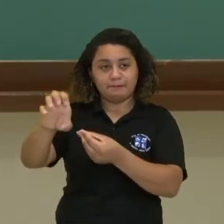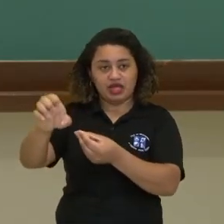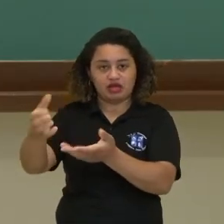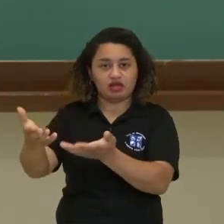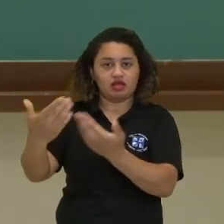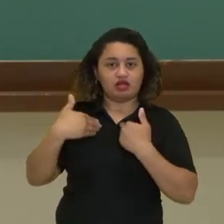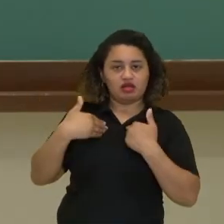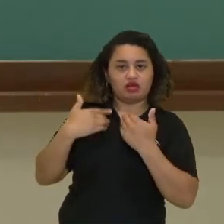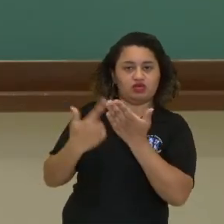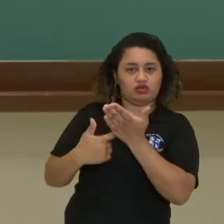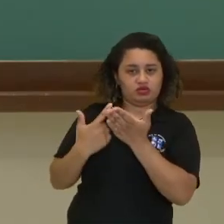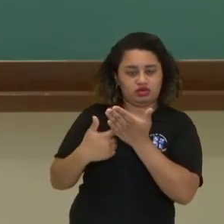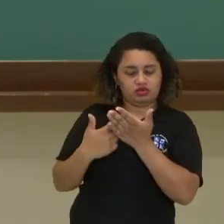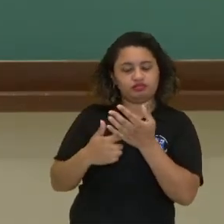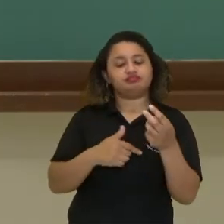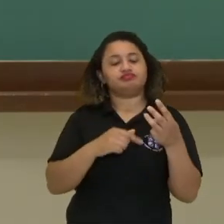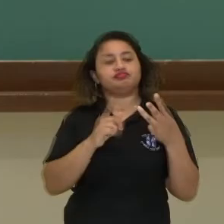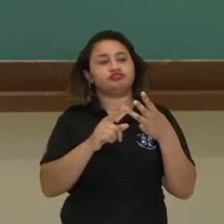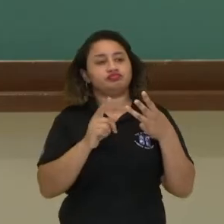dizer traga-me o livro.